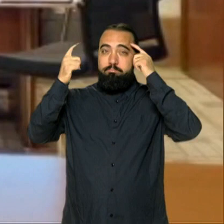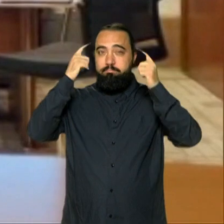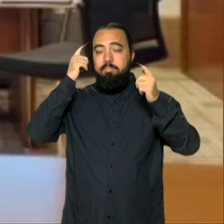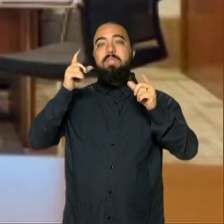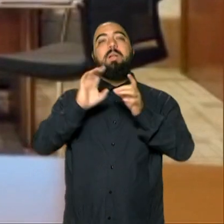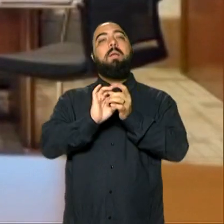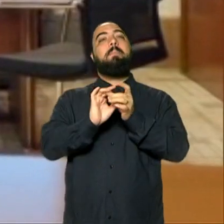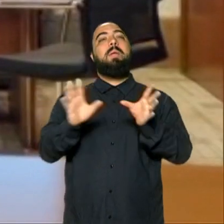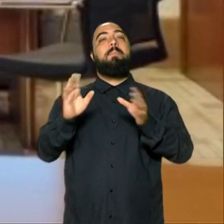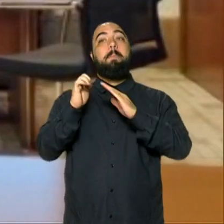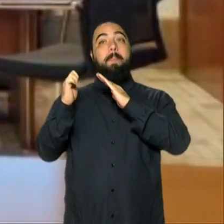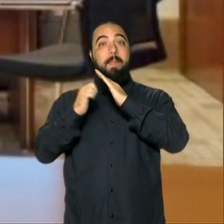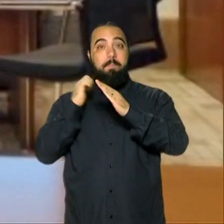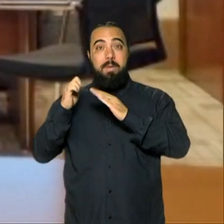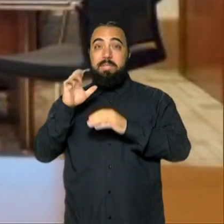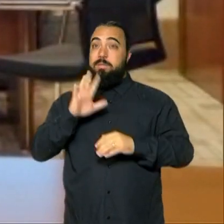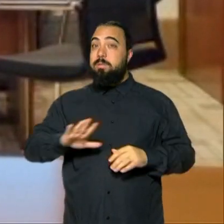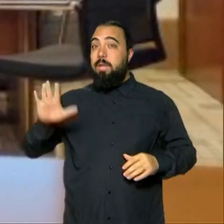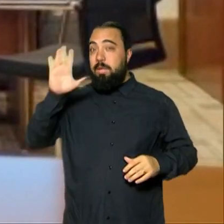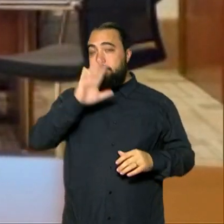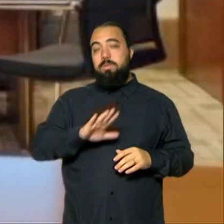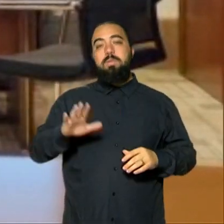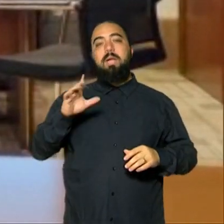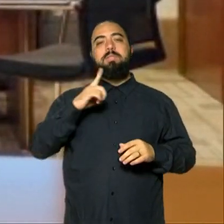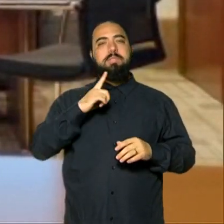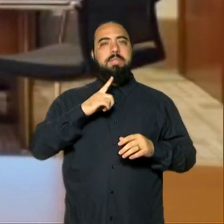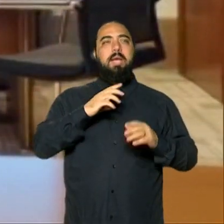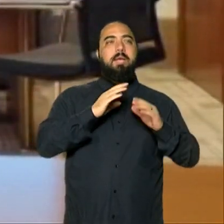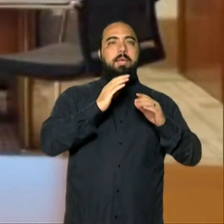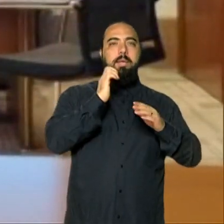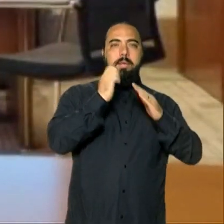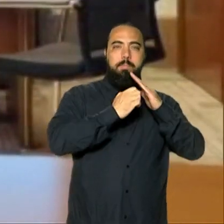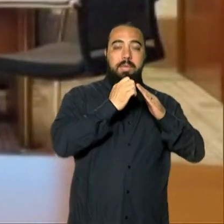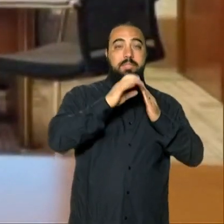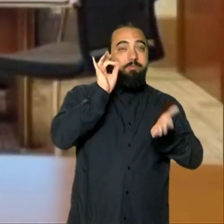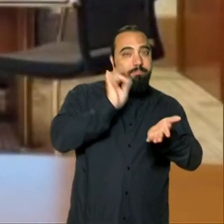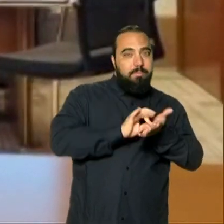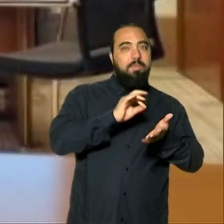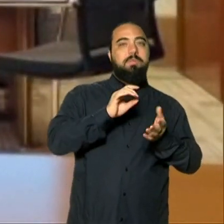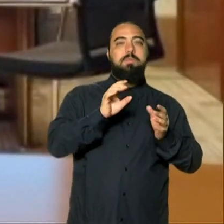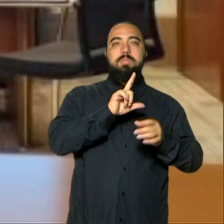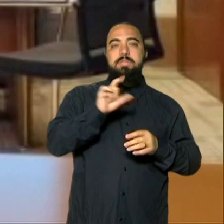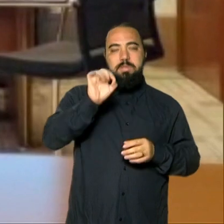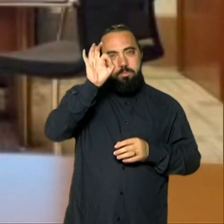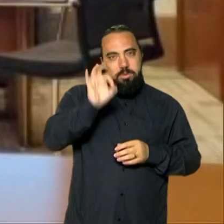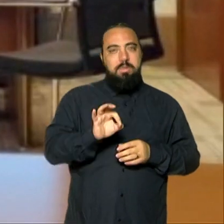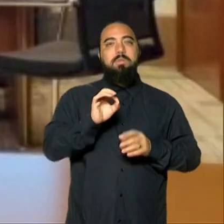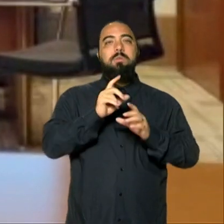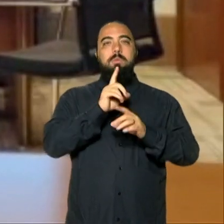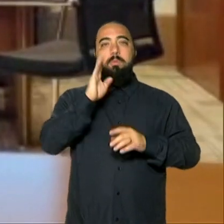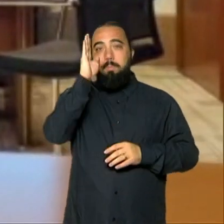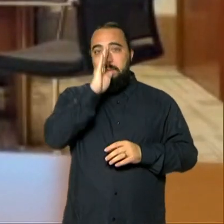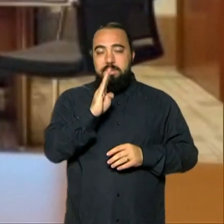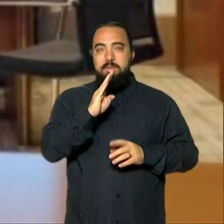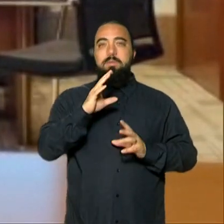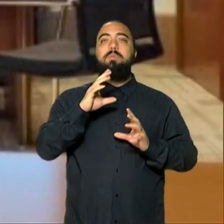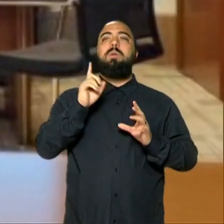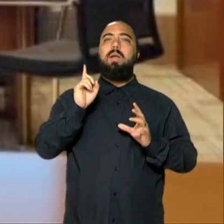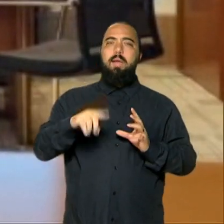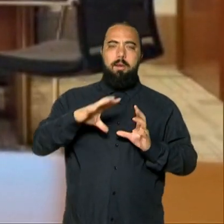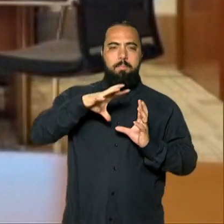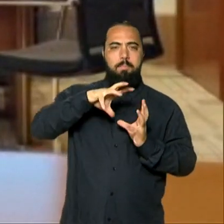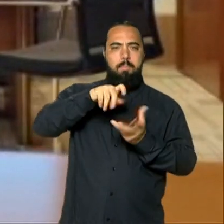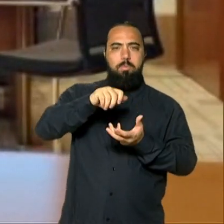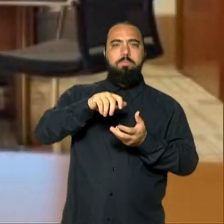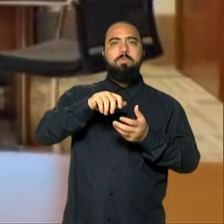então que empresas nacionais, temos empresas genuinamente brasileiras que são multinacionais hoje